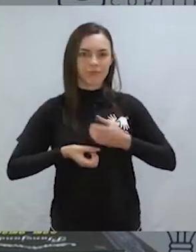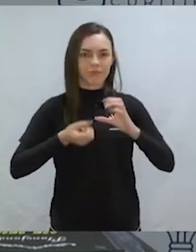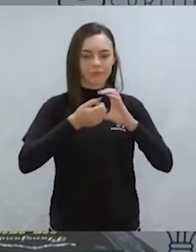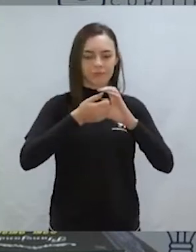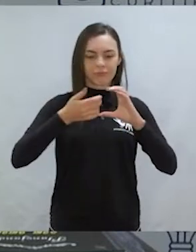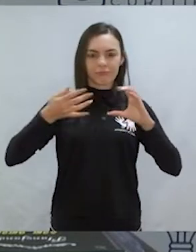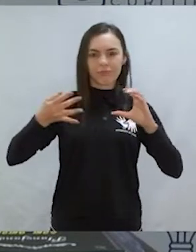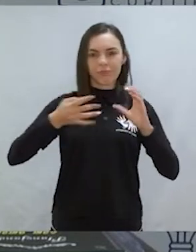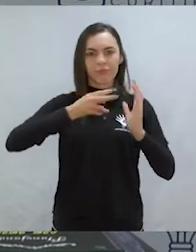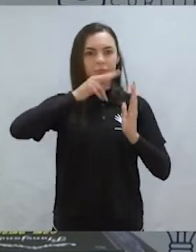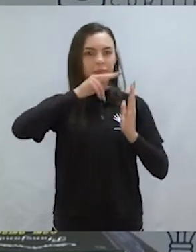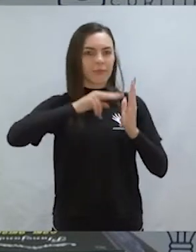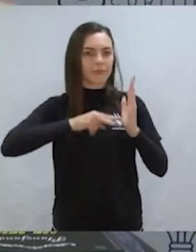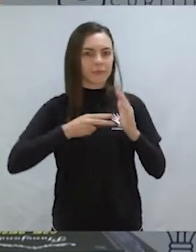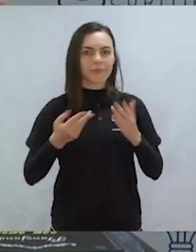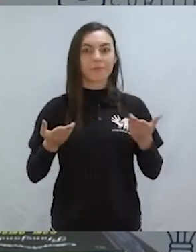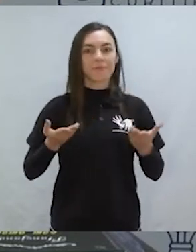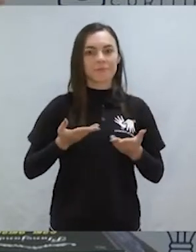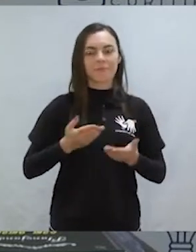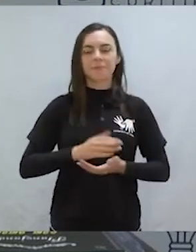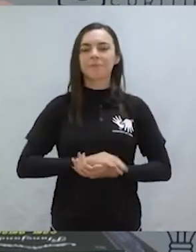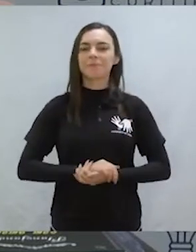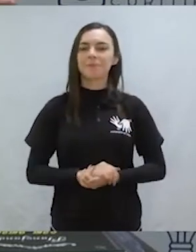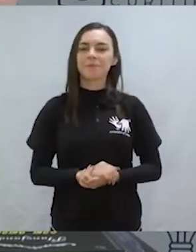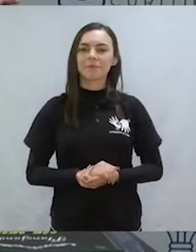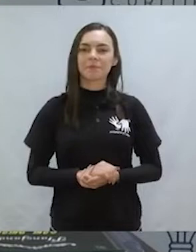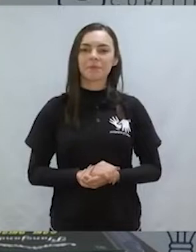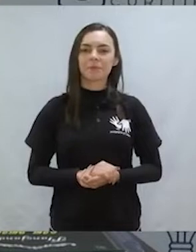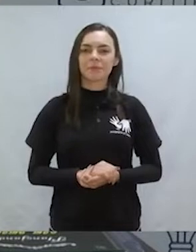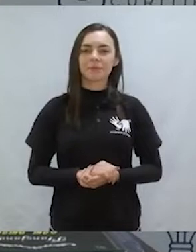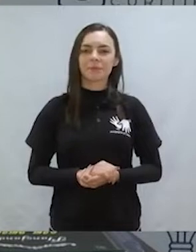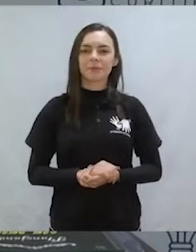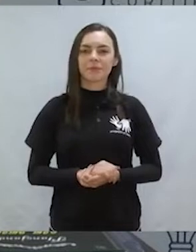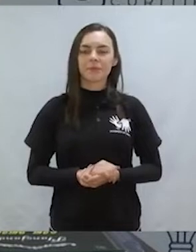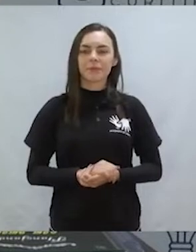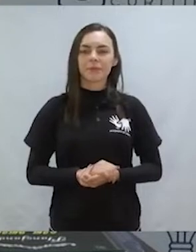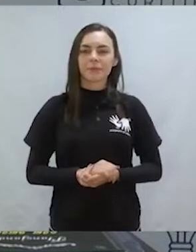nós lermos juntos a quadrinha de hoje.